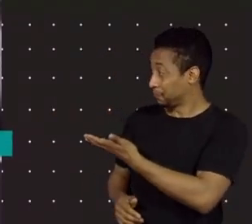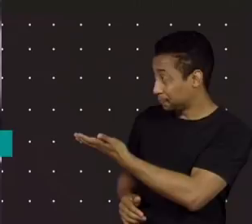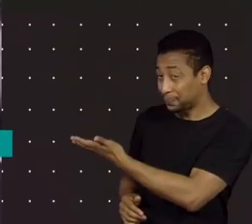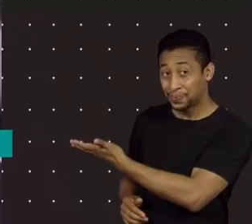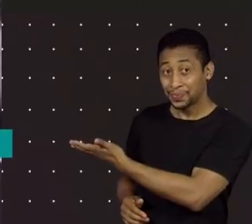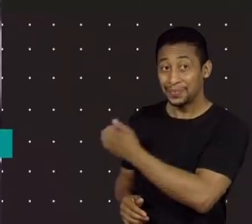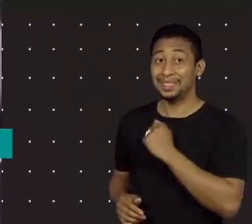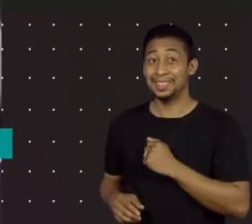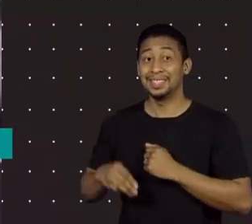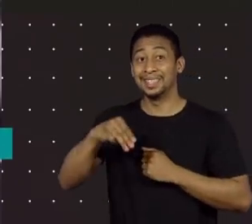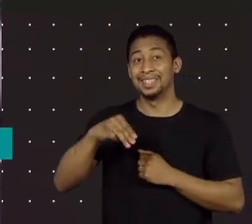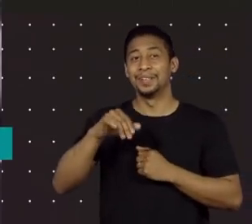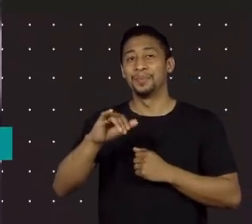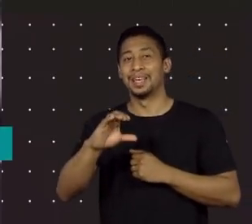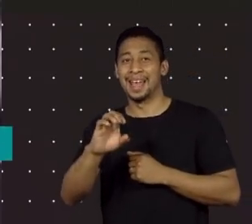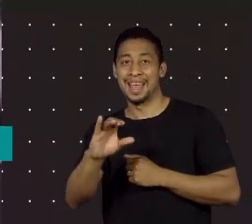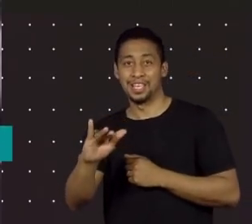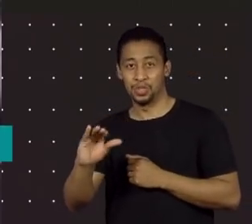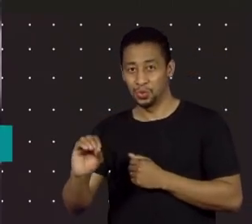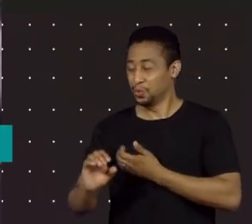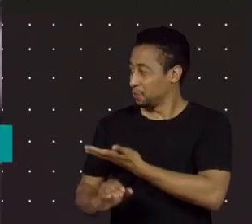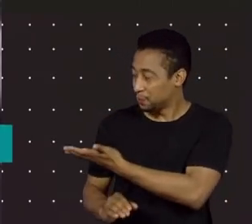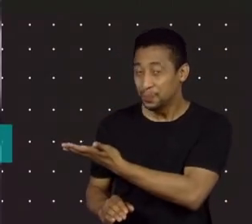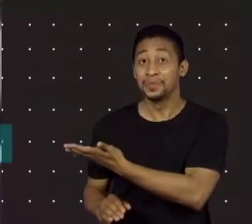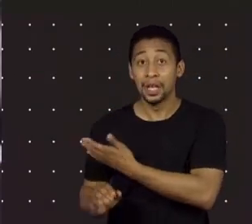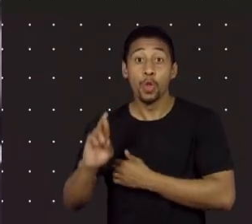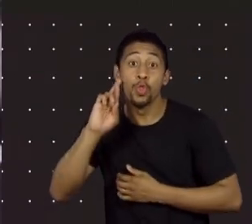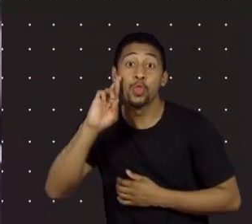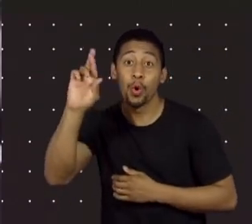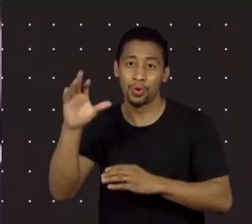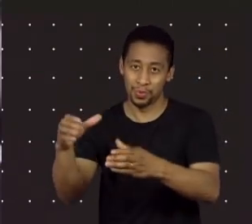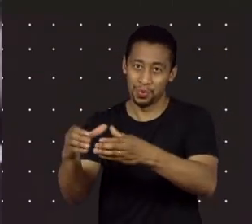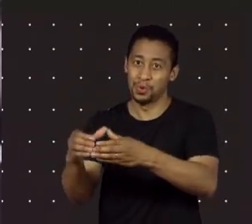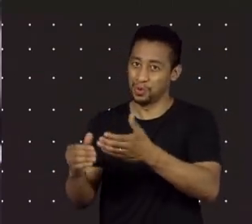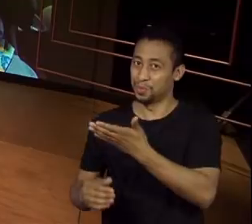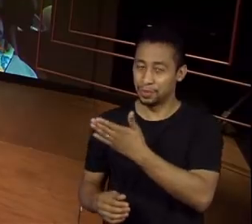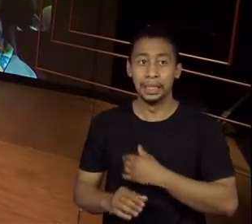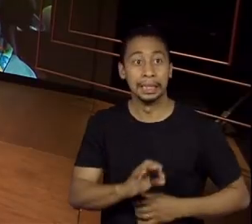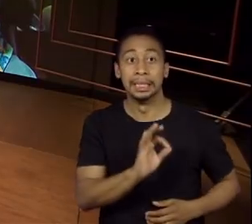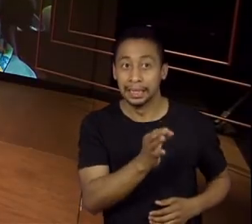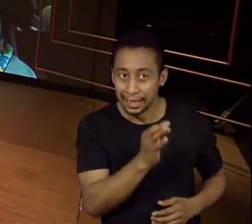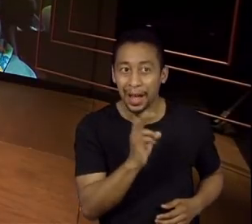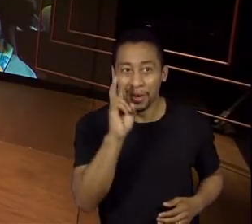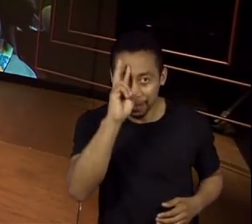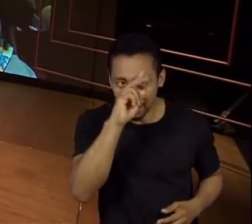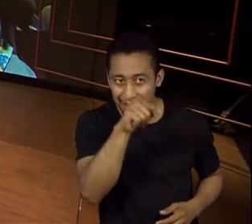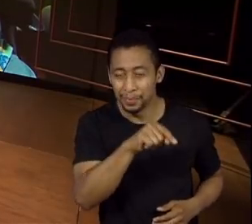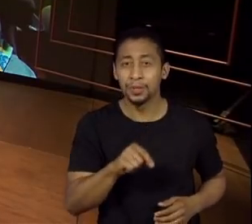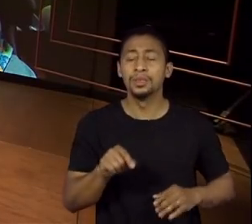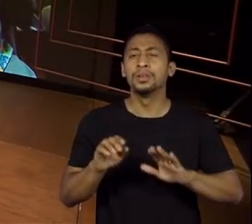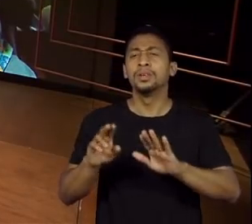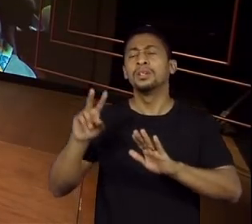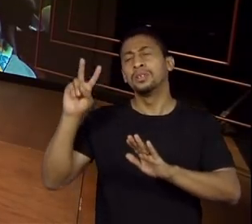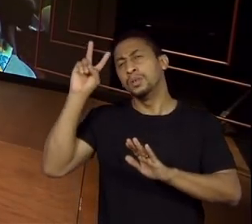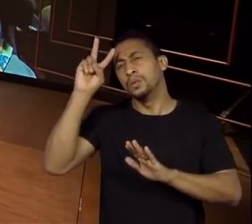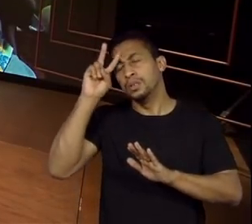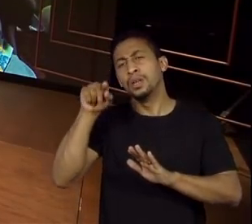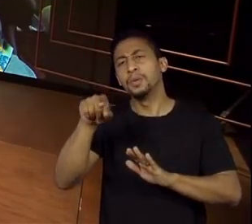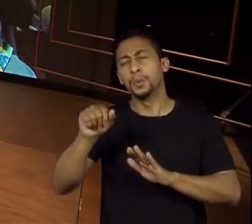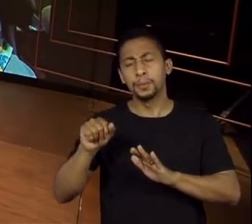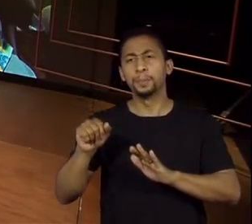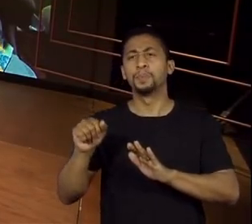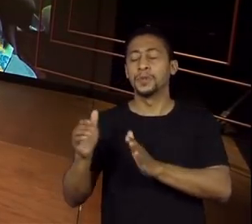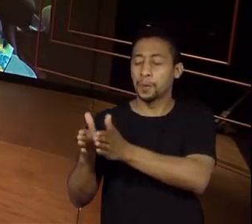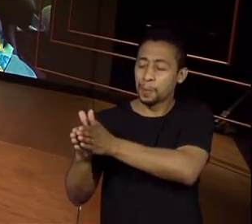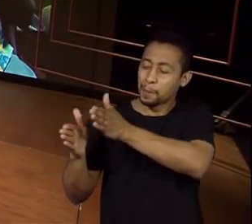Ascanazzi. Ascanazzi, exatamente. Niésio Ascanazzi. Niésio Ascanazzi. E eu lembro que,